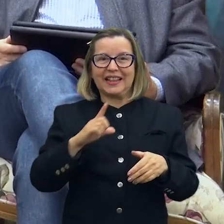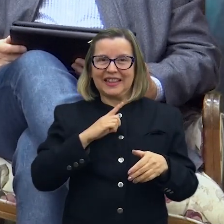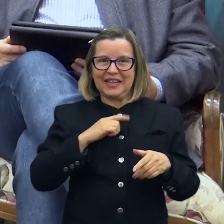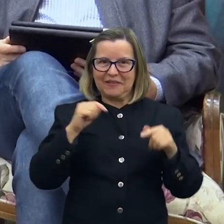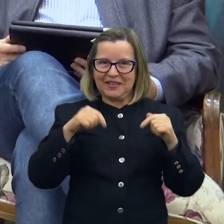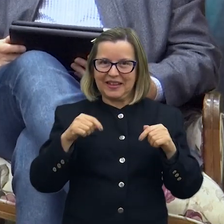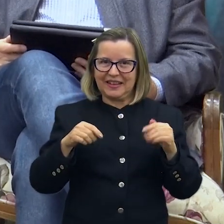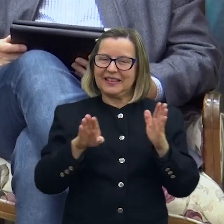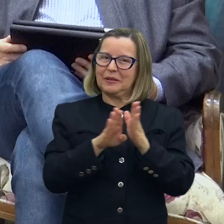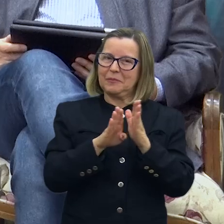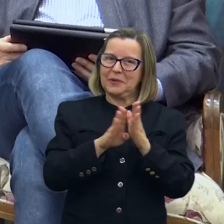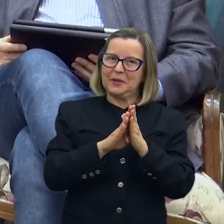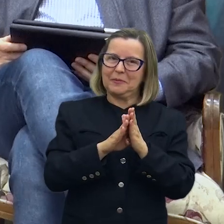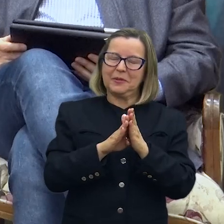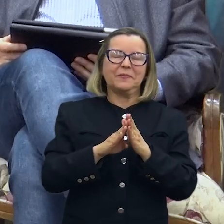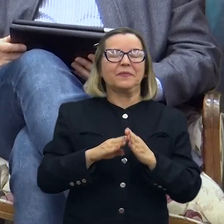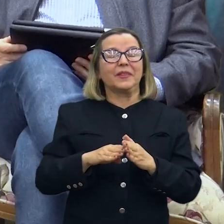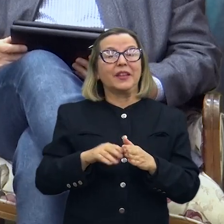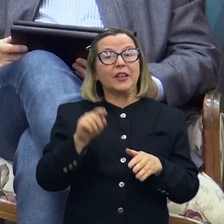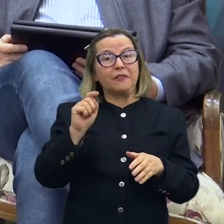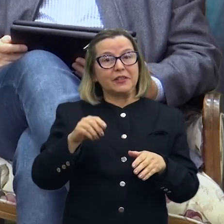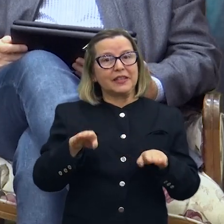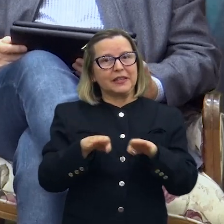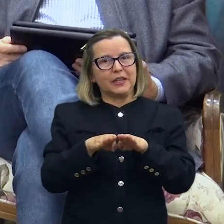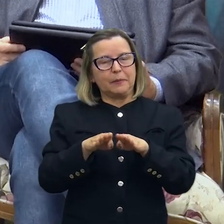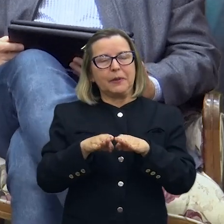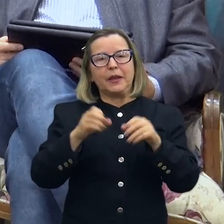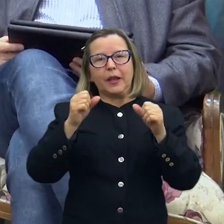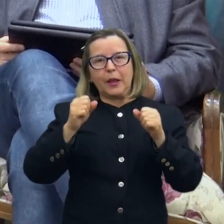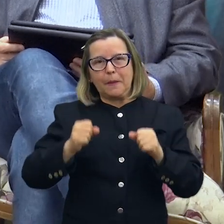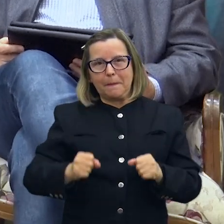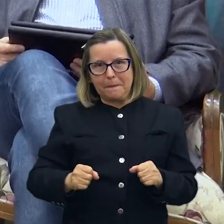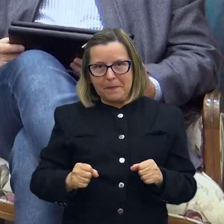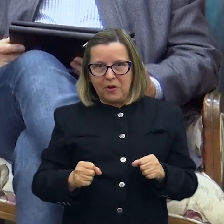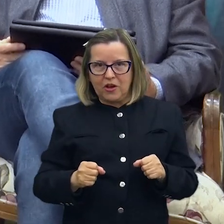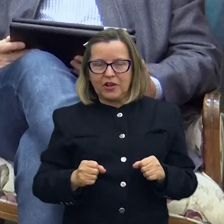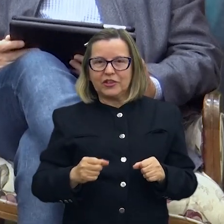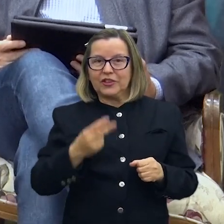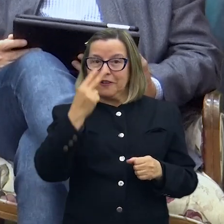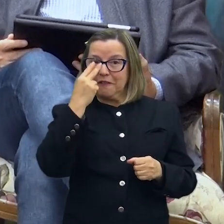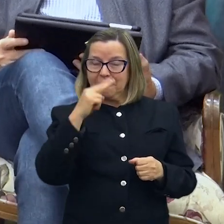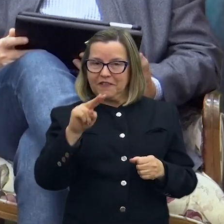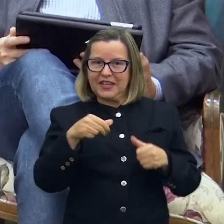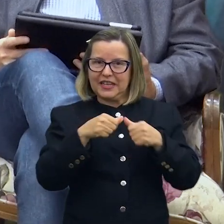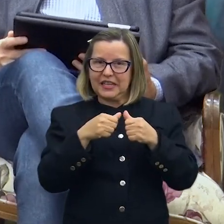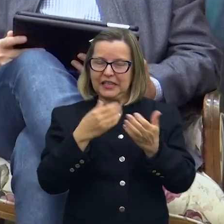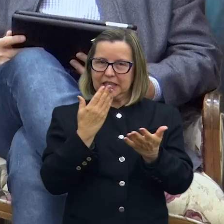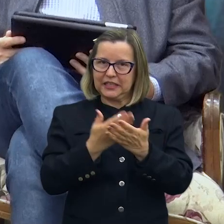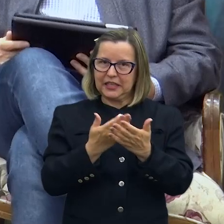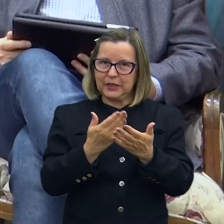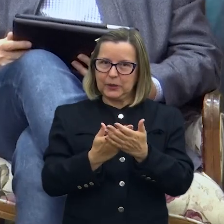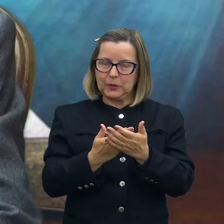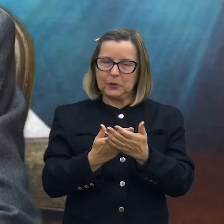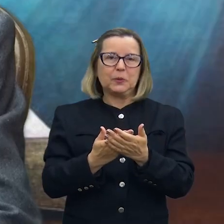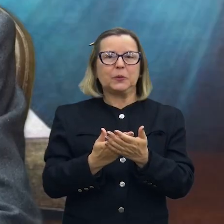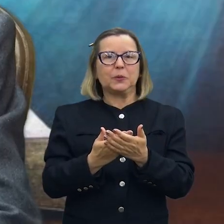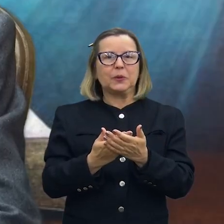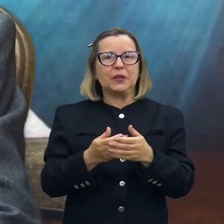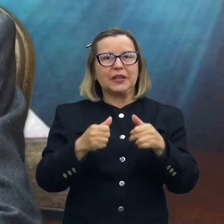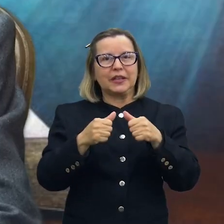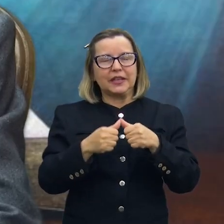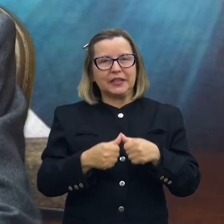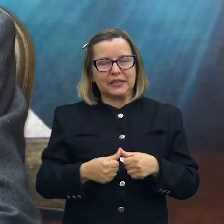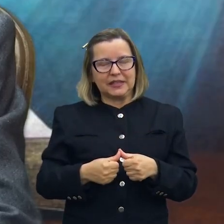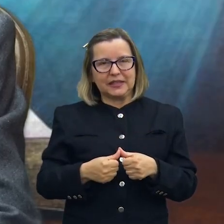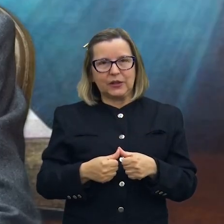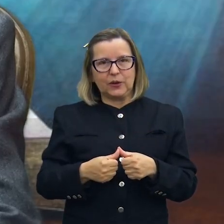foi muito precioso e você também pode ter acesso a esses estudos que foram gravados e estão